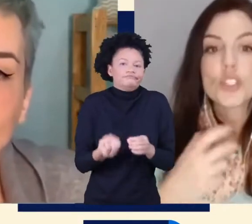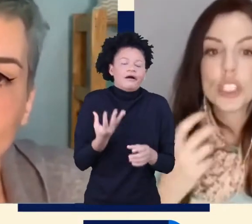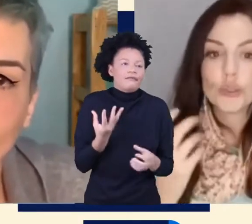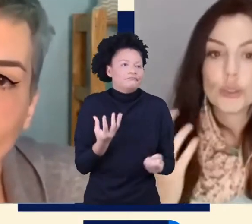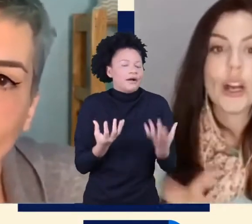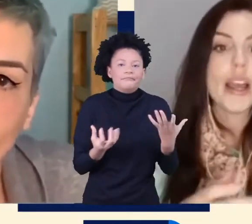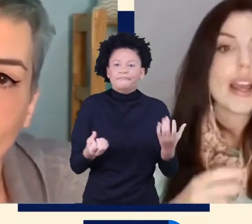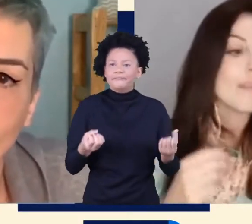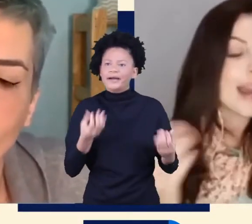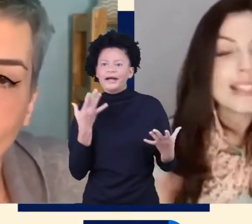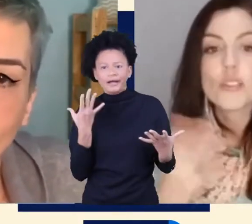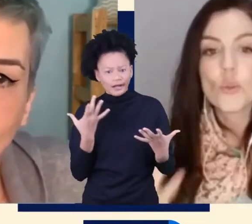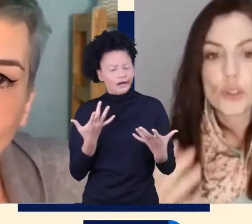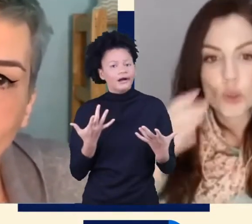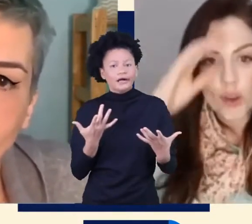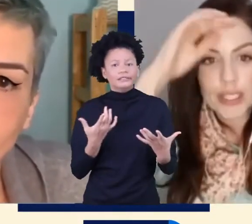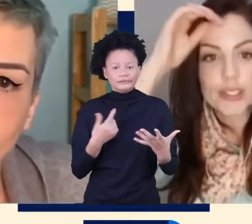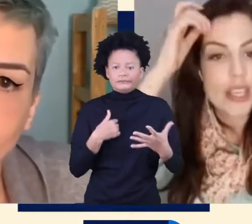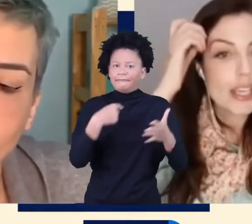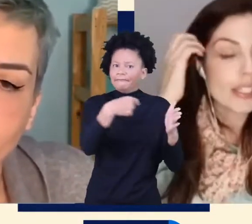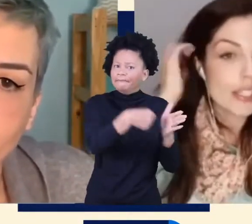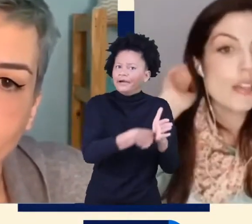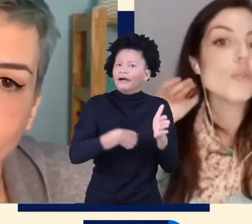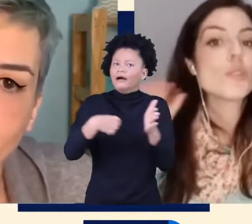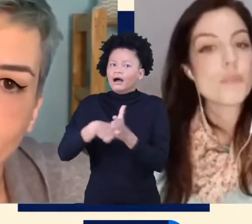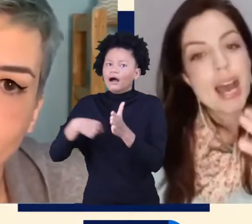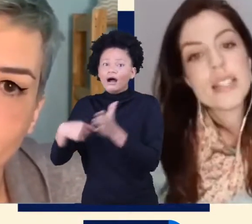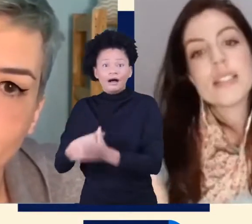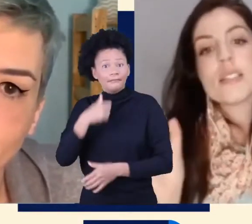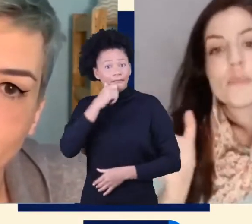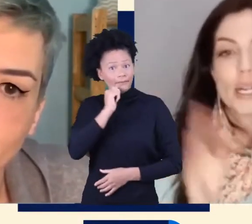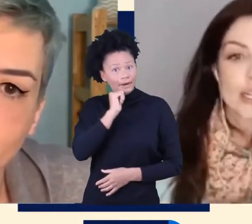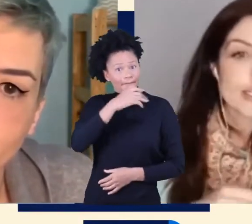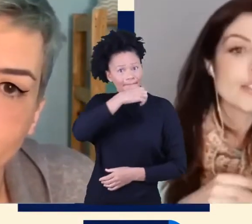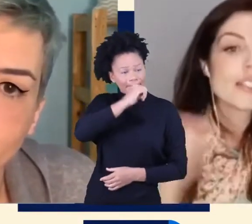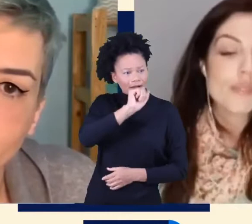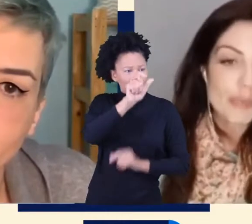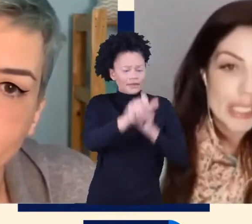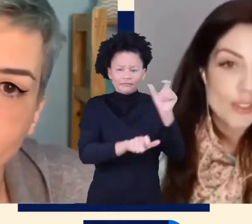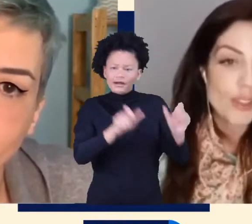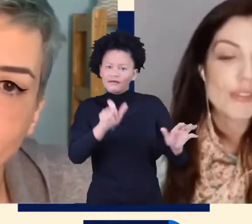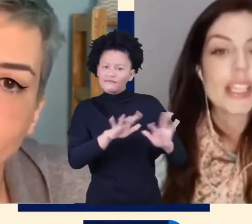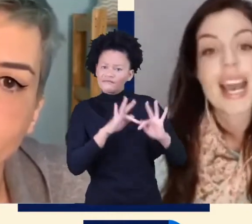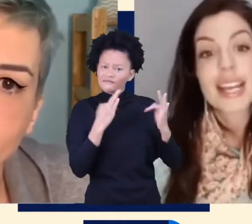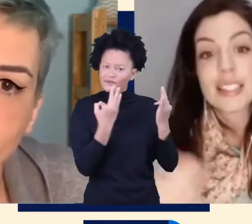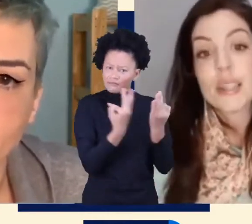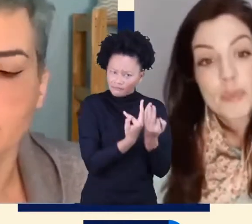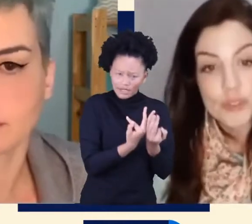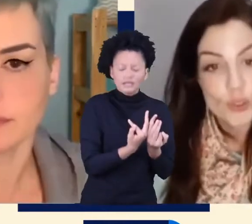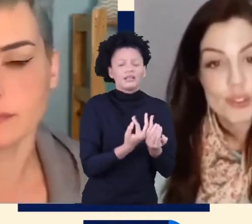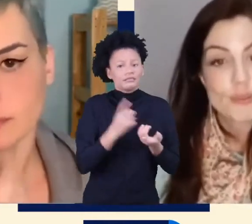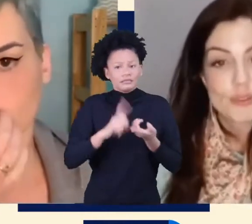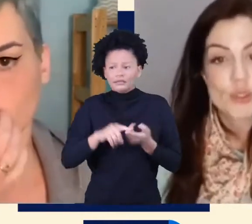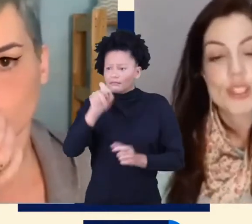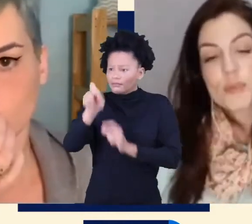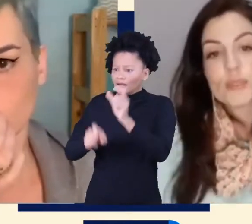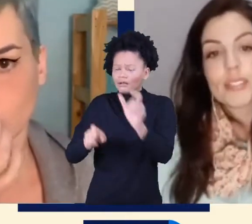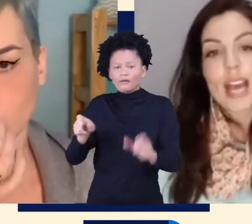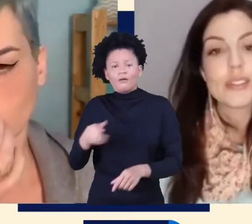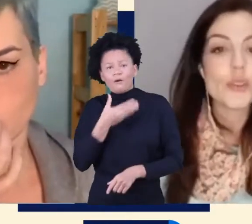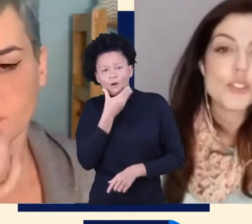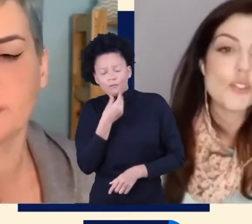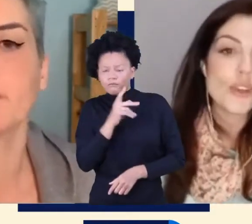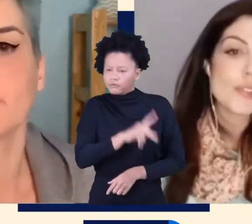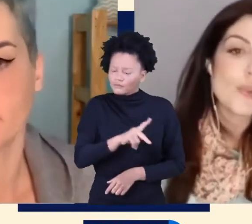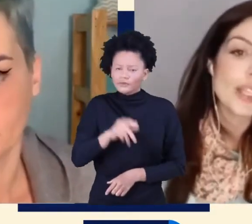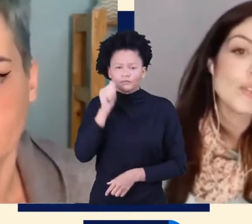ia surgindo mais situações que os pais, as mães, né, as famílias vivem em casa, até professores e professoras